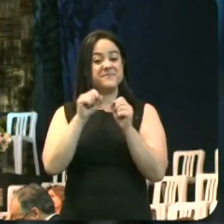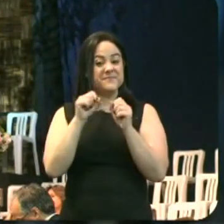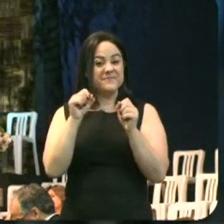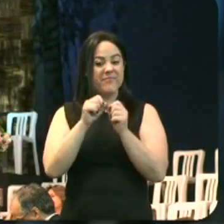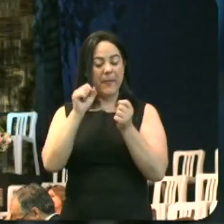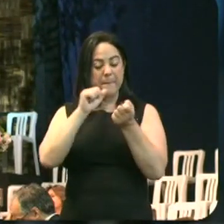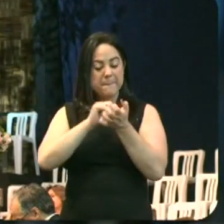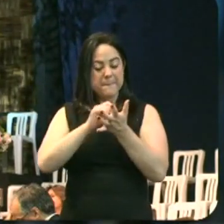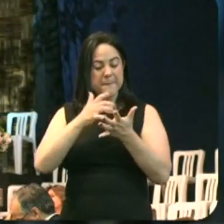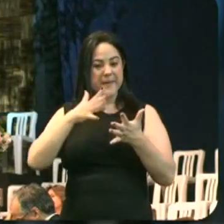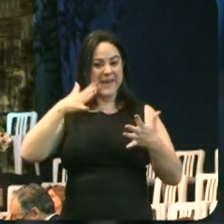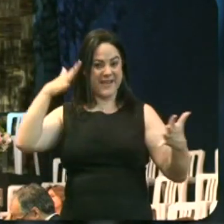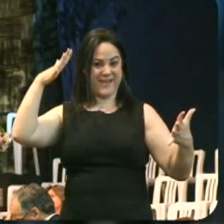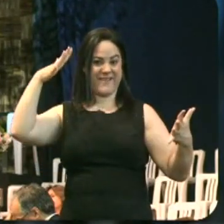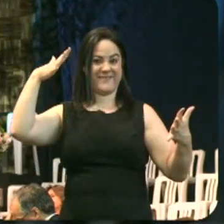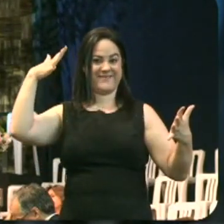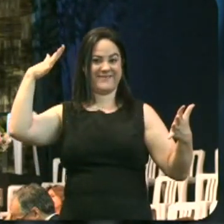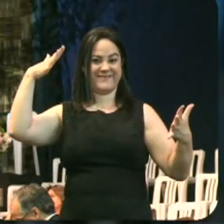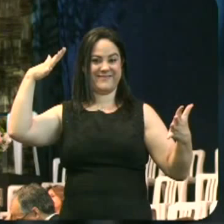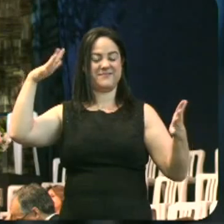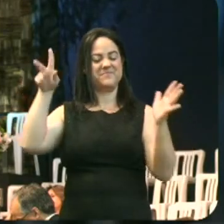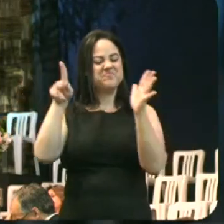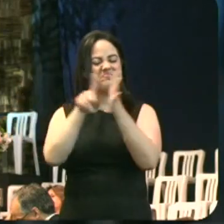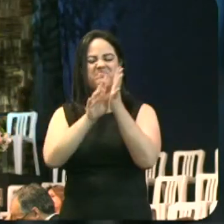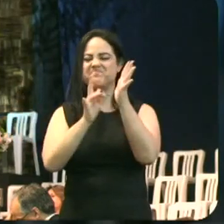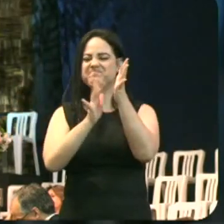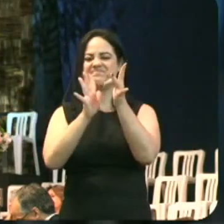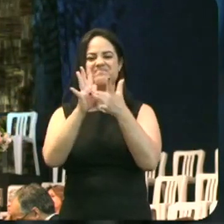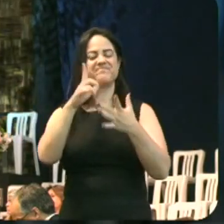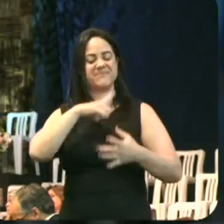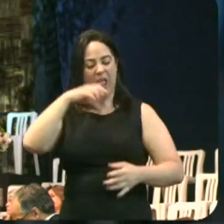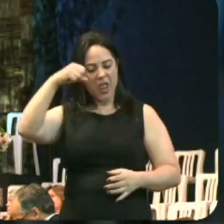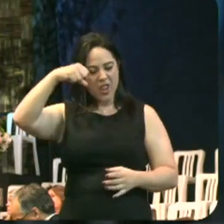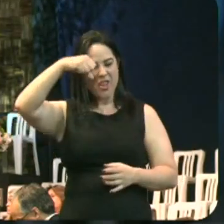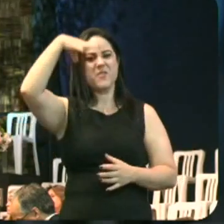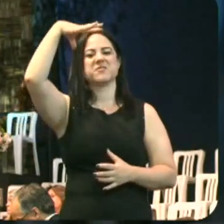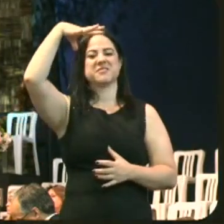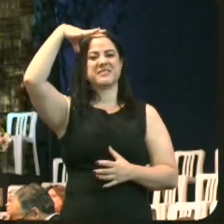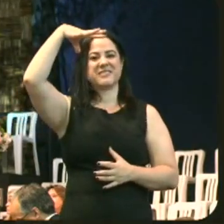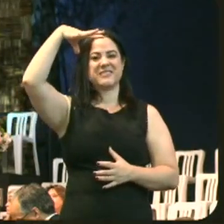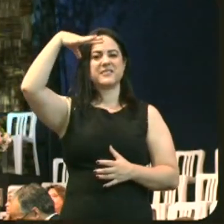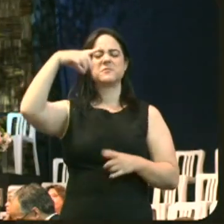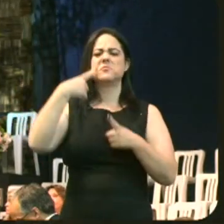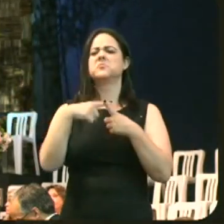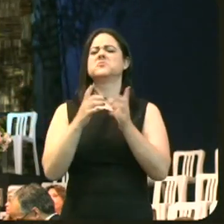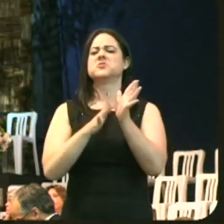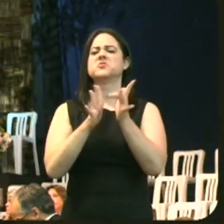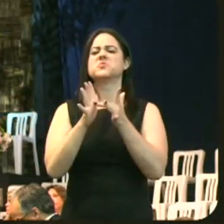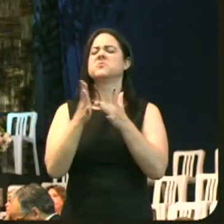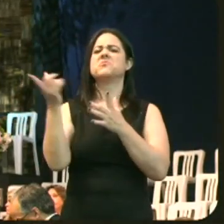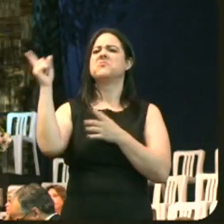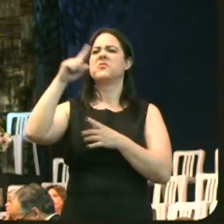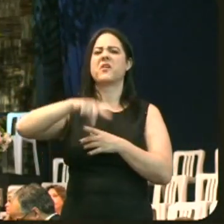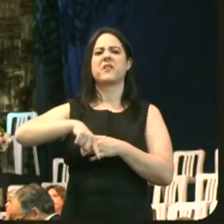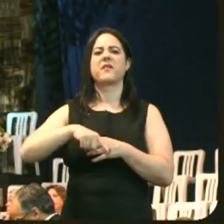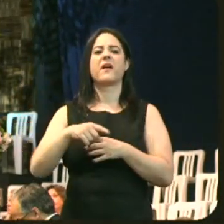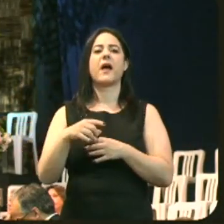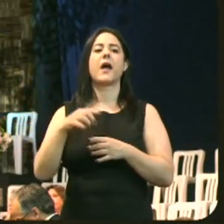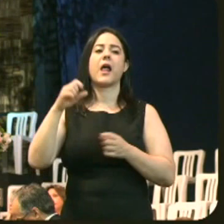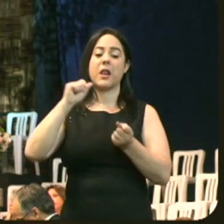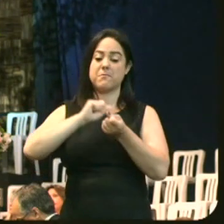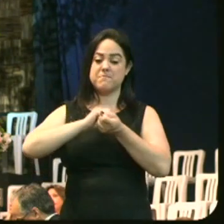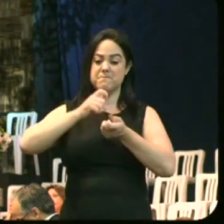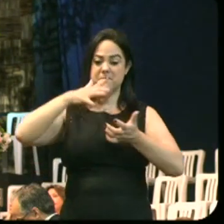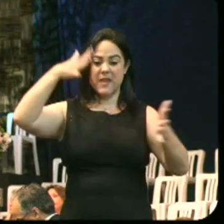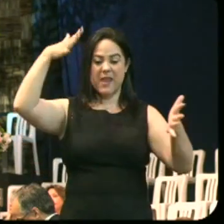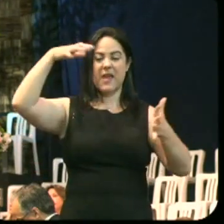fazer brilhar a luz. Essa é a primeira missão. Para que Jesus veio? Fazer